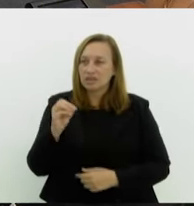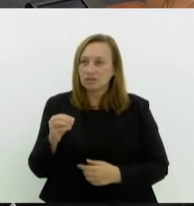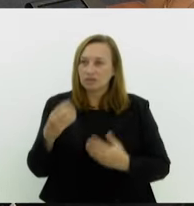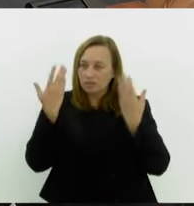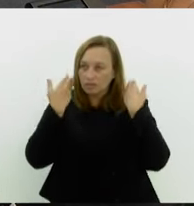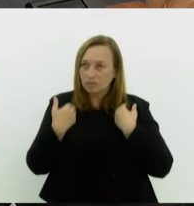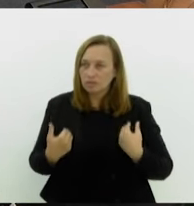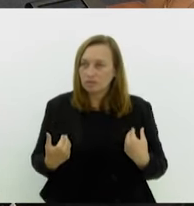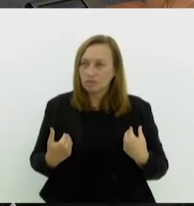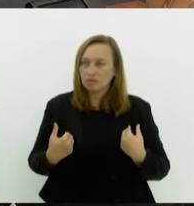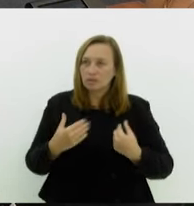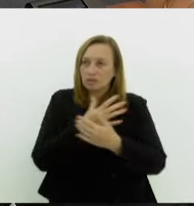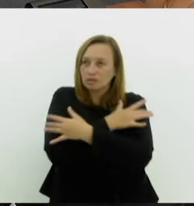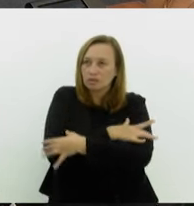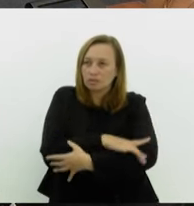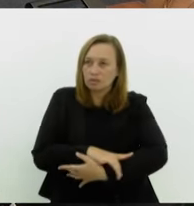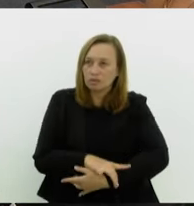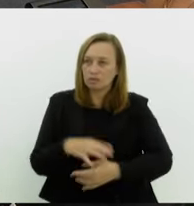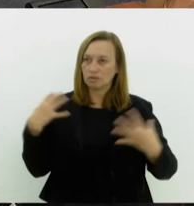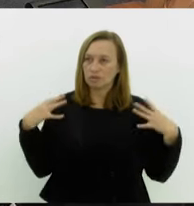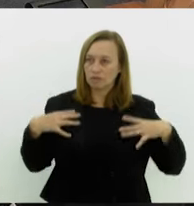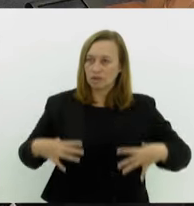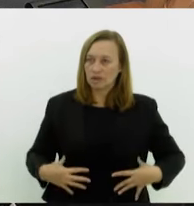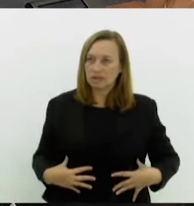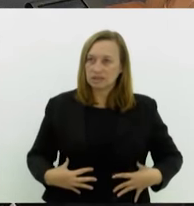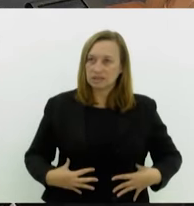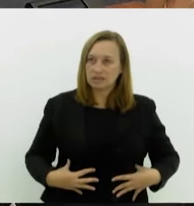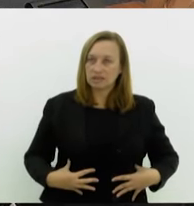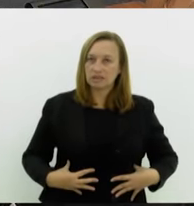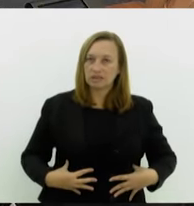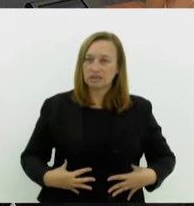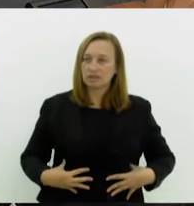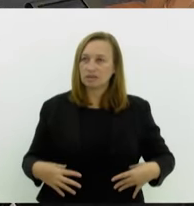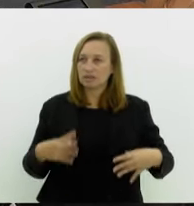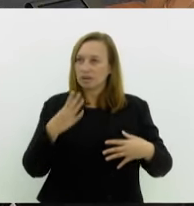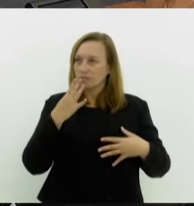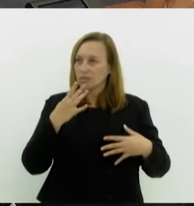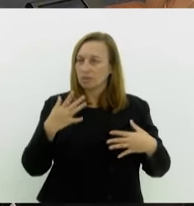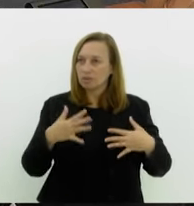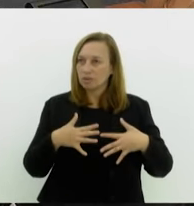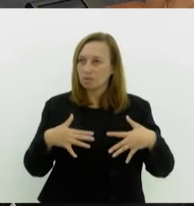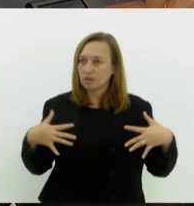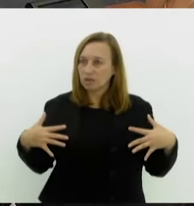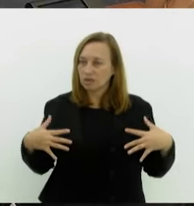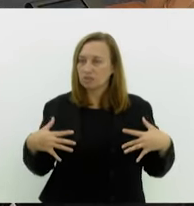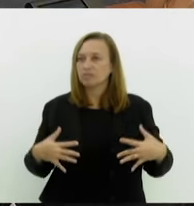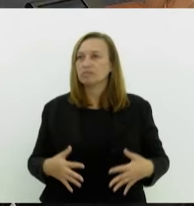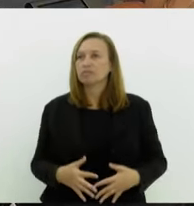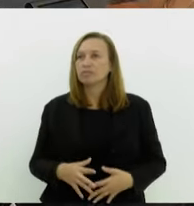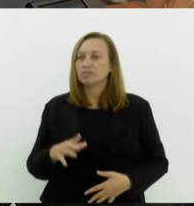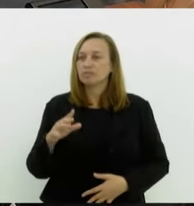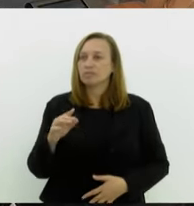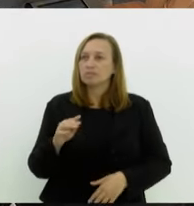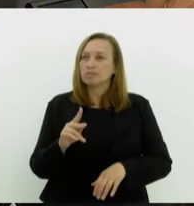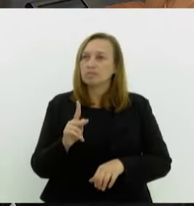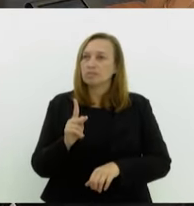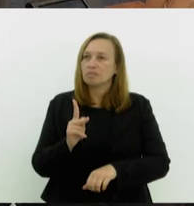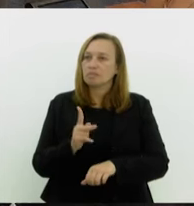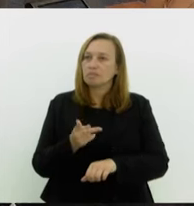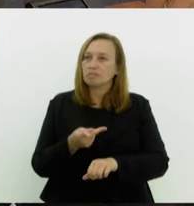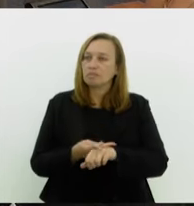moleton um casaco de lã com brilho é basicamente cru tem um brilho prata uma